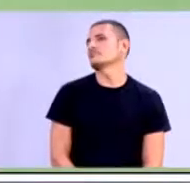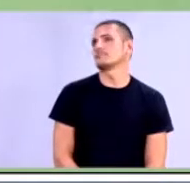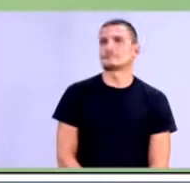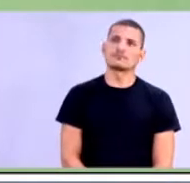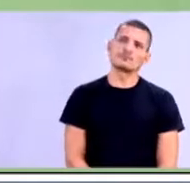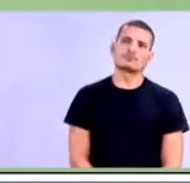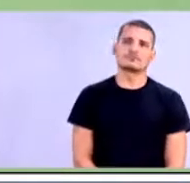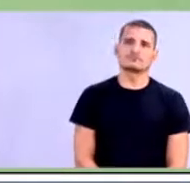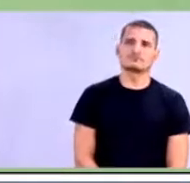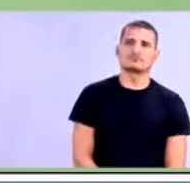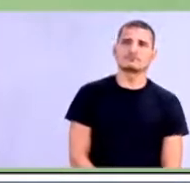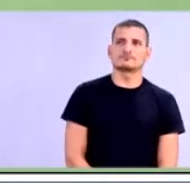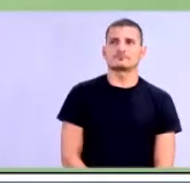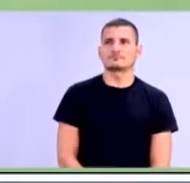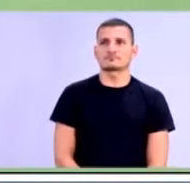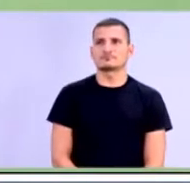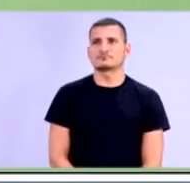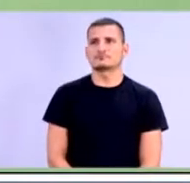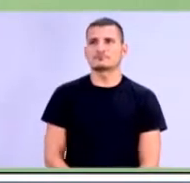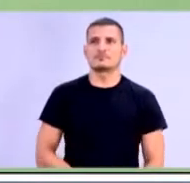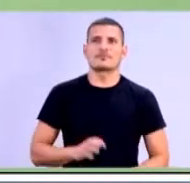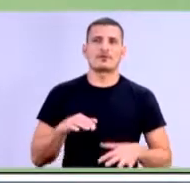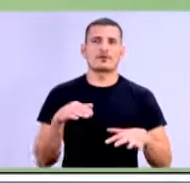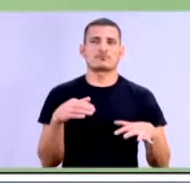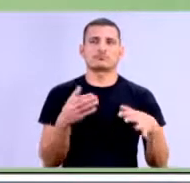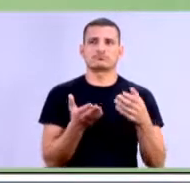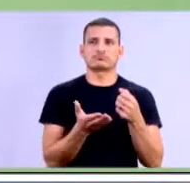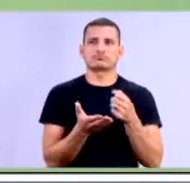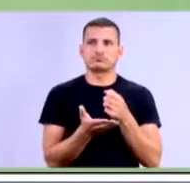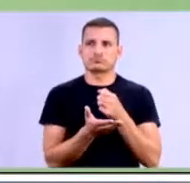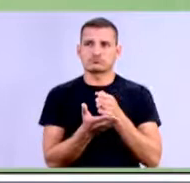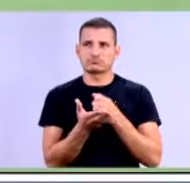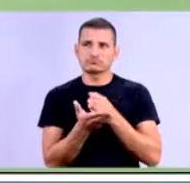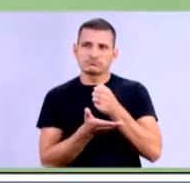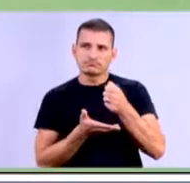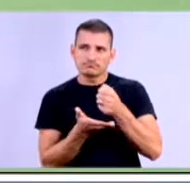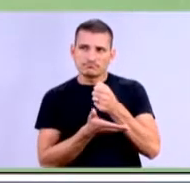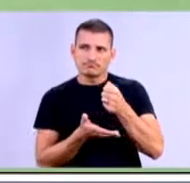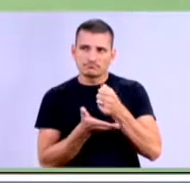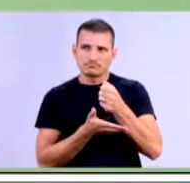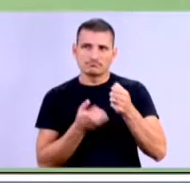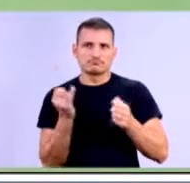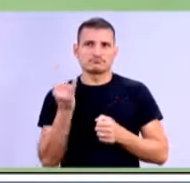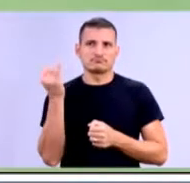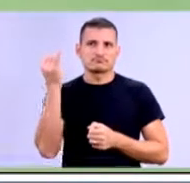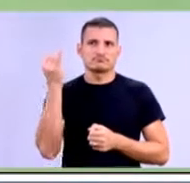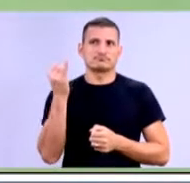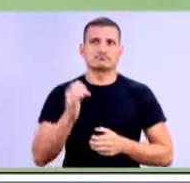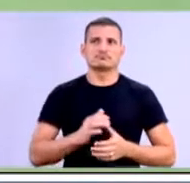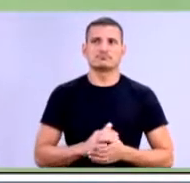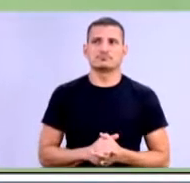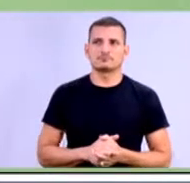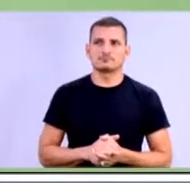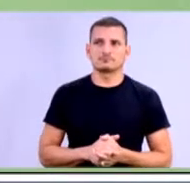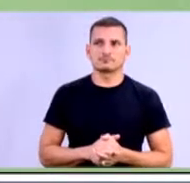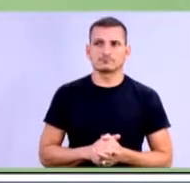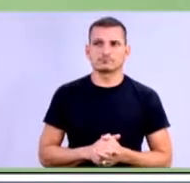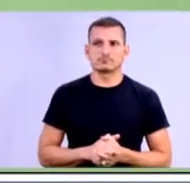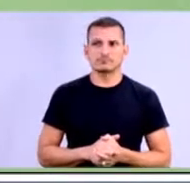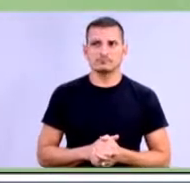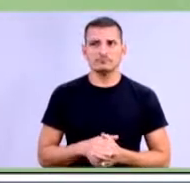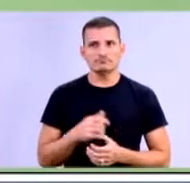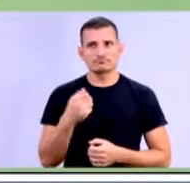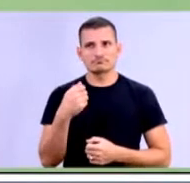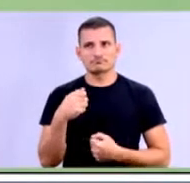4. Quais são os princípios básicos e importantes que